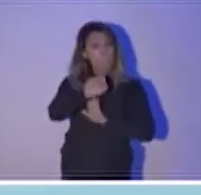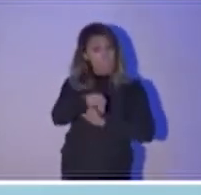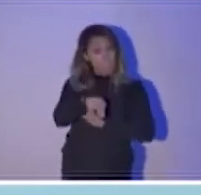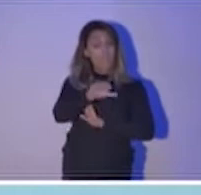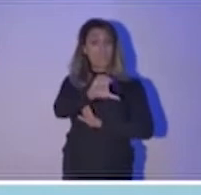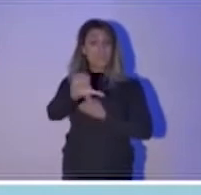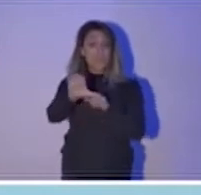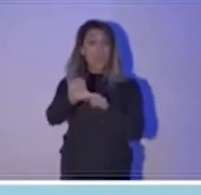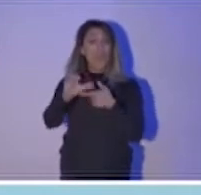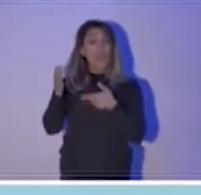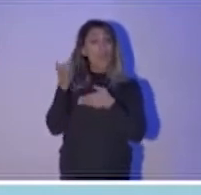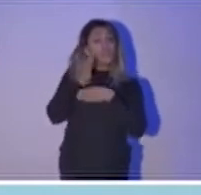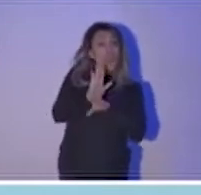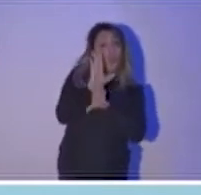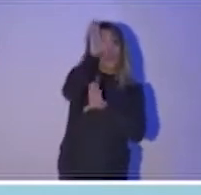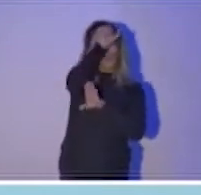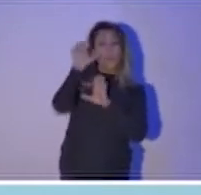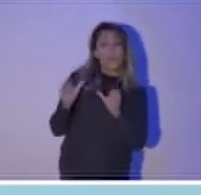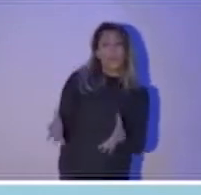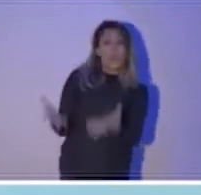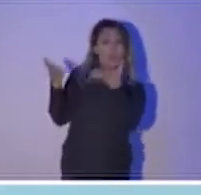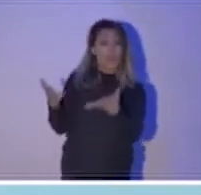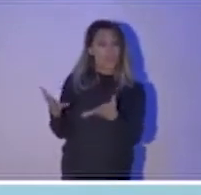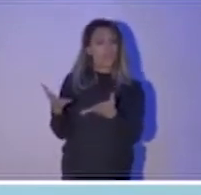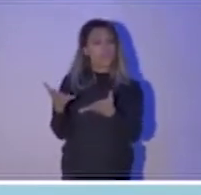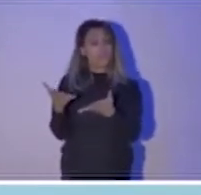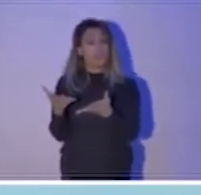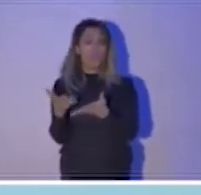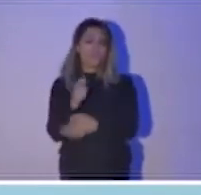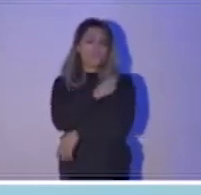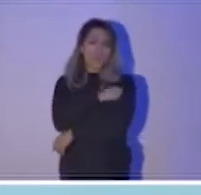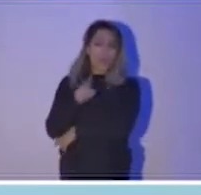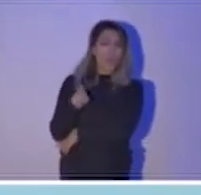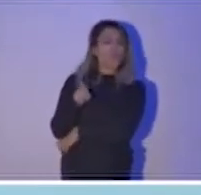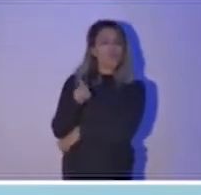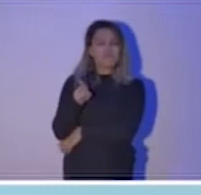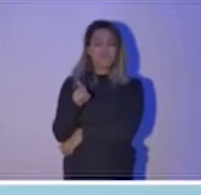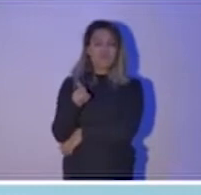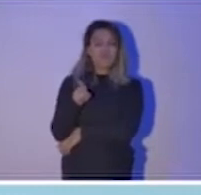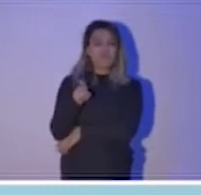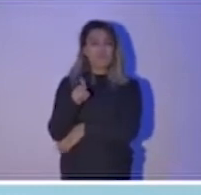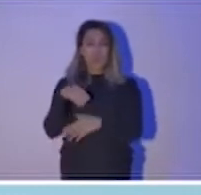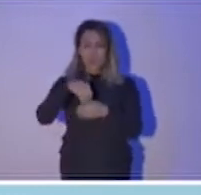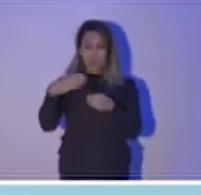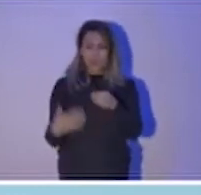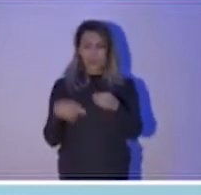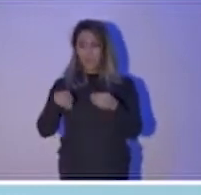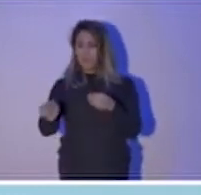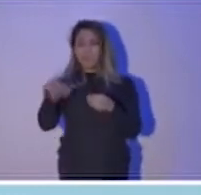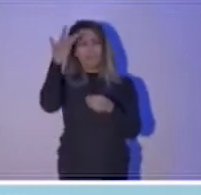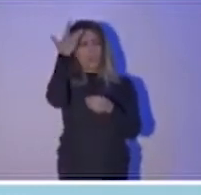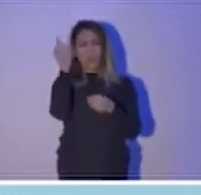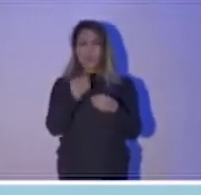uma progressão da aprendizagem. Então, fica mais claro, se o aluno que está na minha turma não sabe isso, o que, que ele tinha que